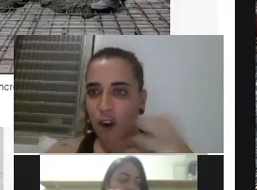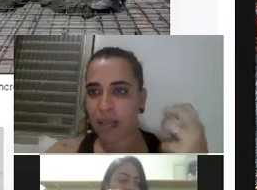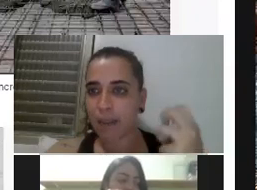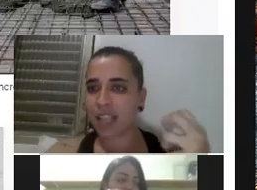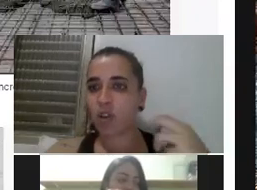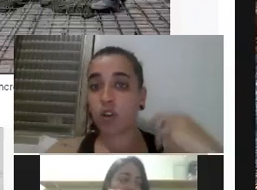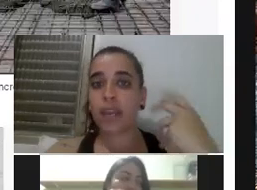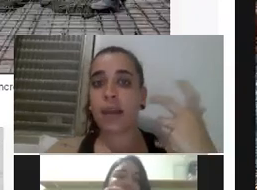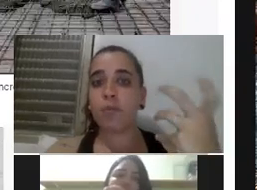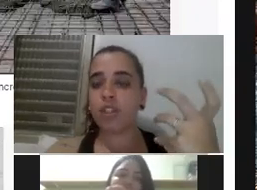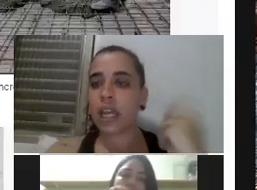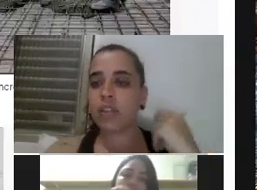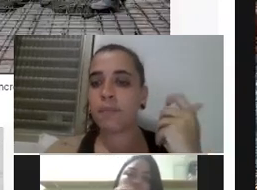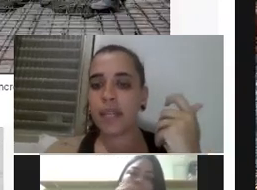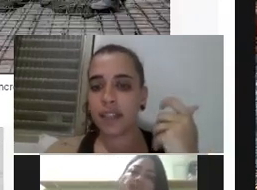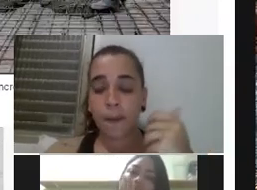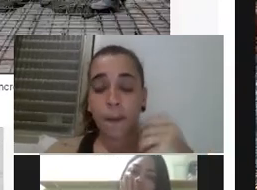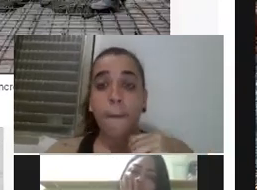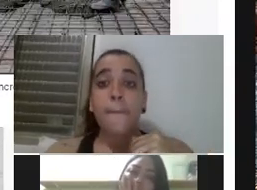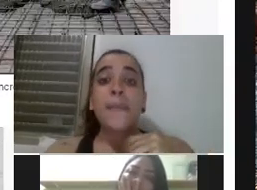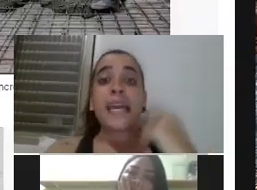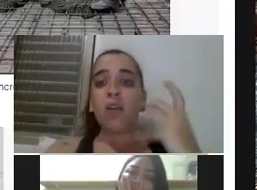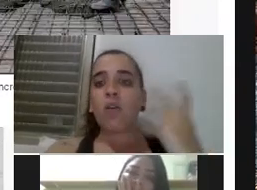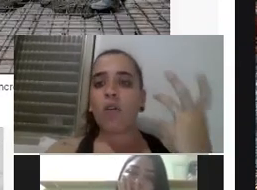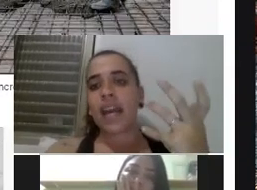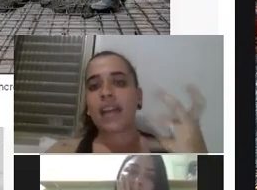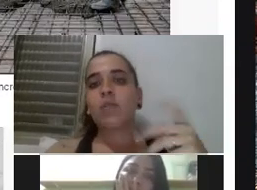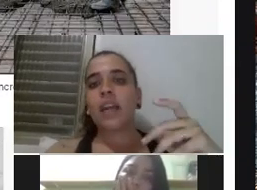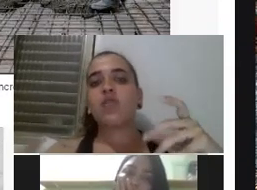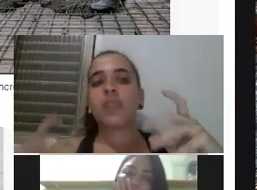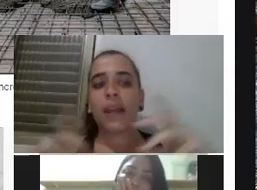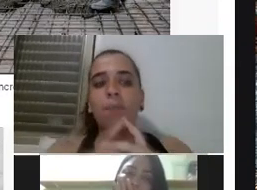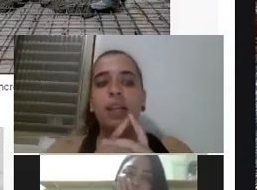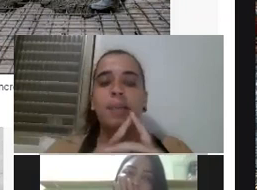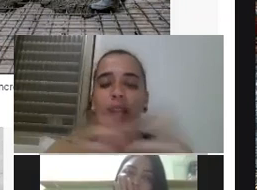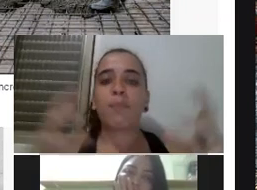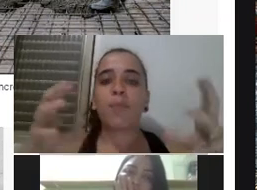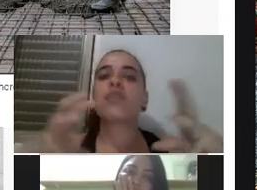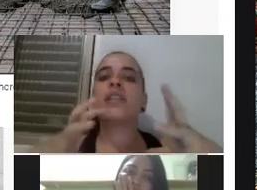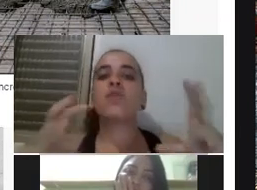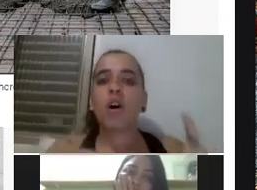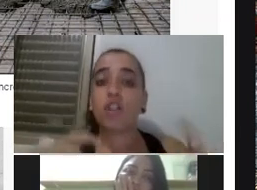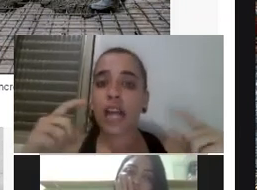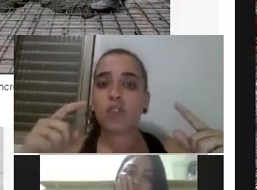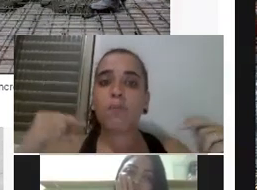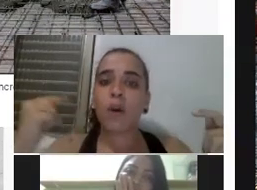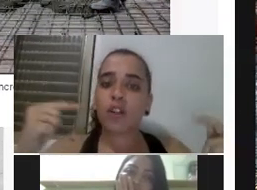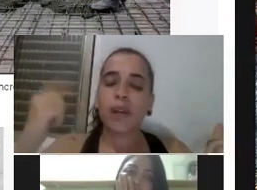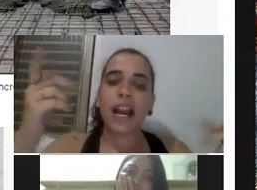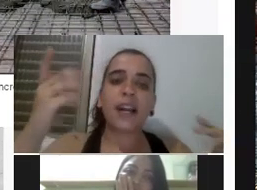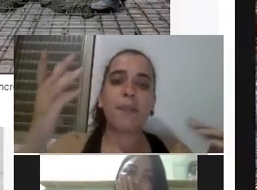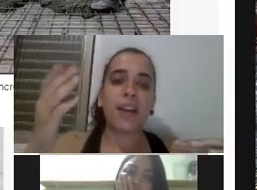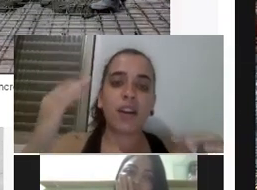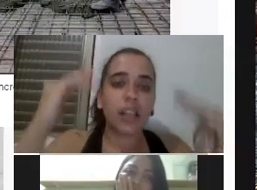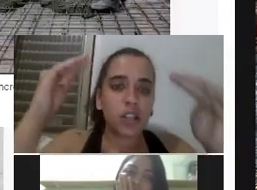dessa forma, ele é mais grosso, porque ele é muito cheio de brita. E o concreto, ele, por exemplo, ele por si só já suporta